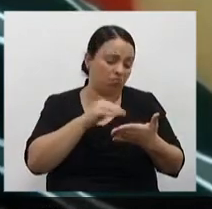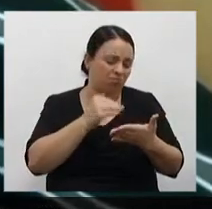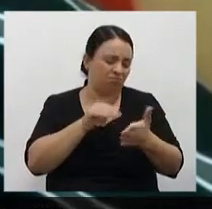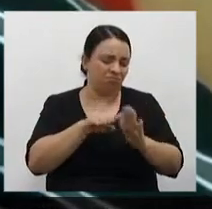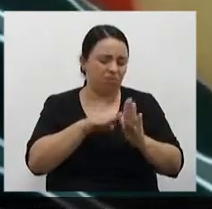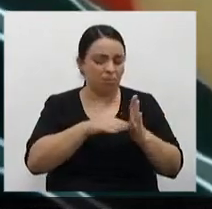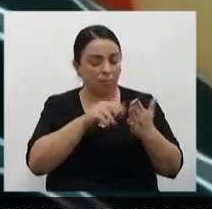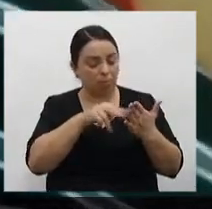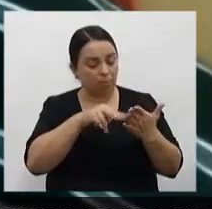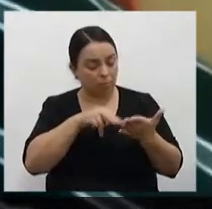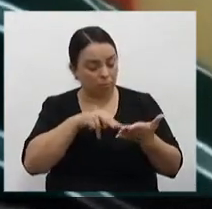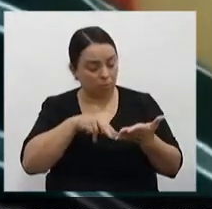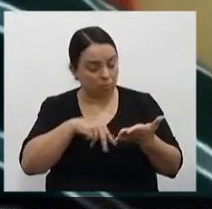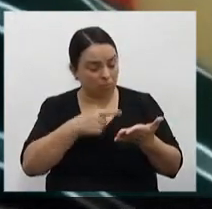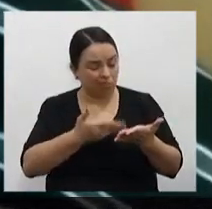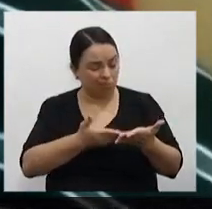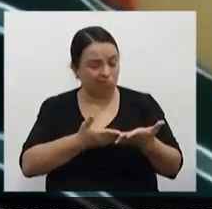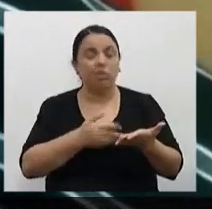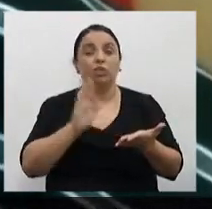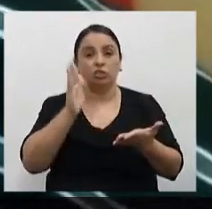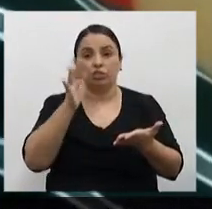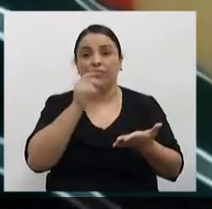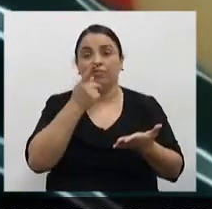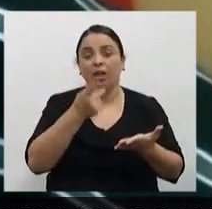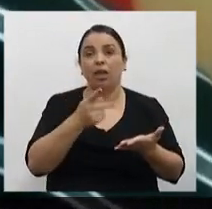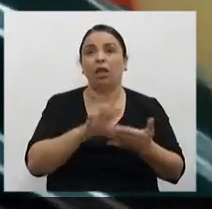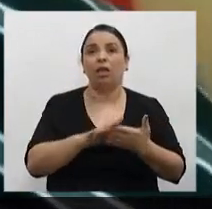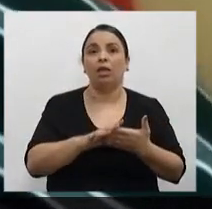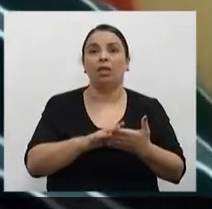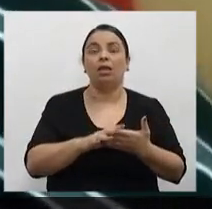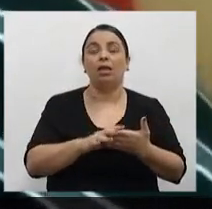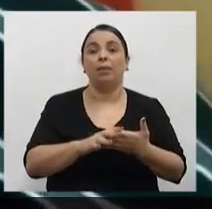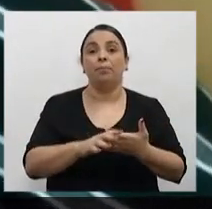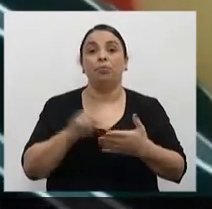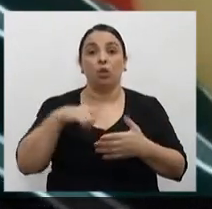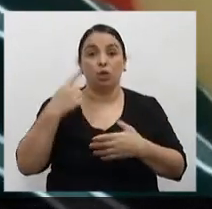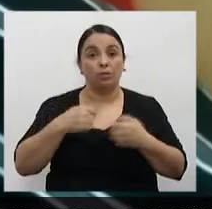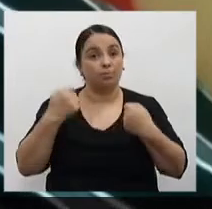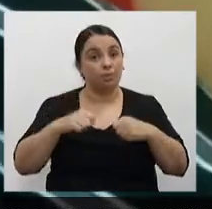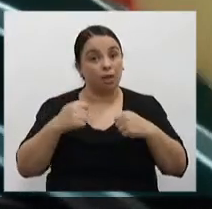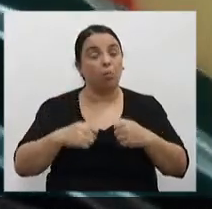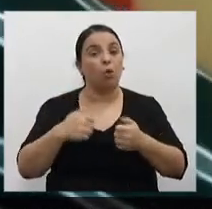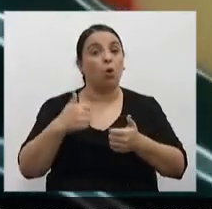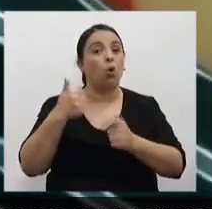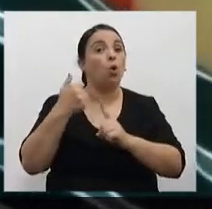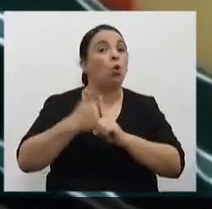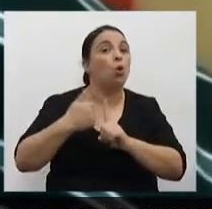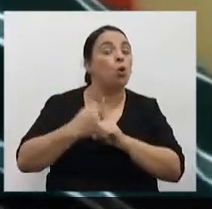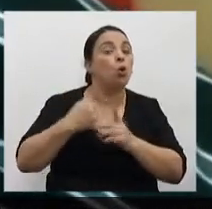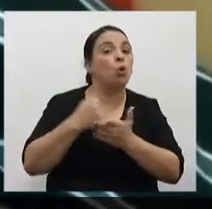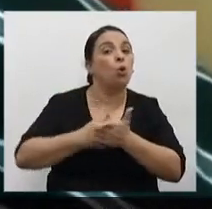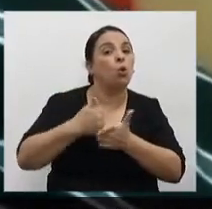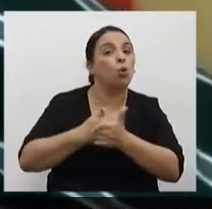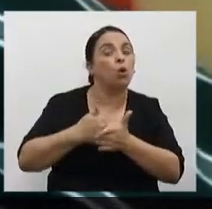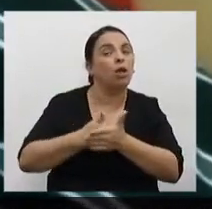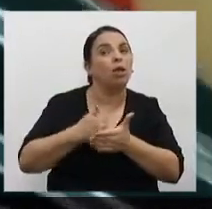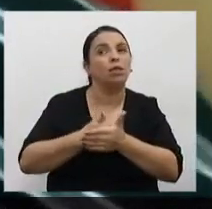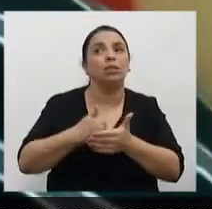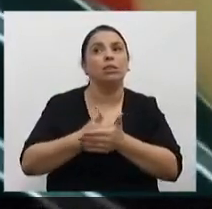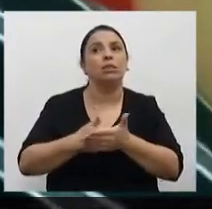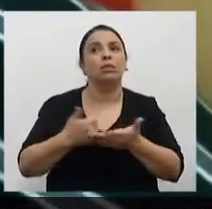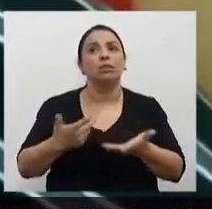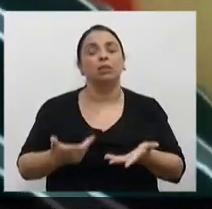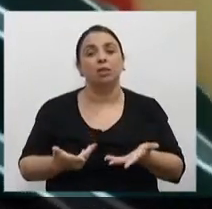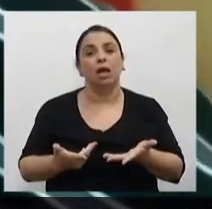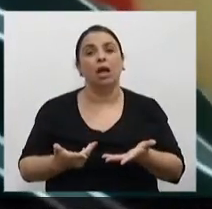fala. A LBI, nós temos que lutar pelo direito de a Ariane e a Selma aqui,